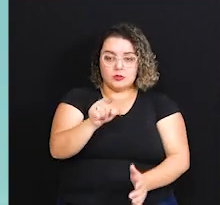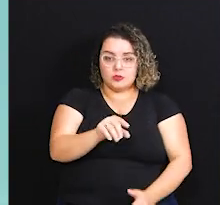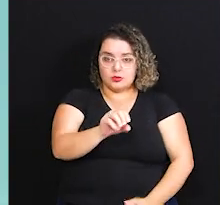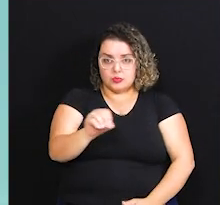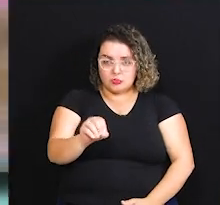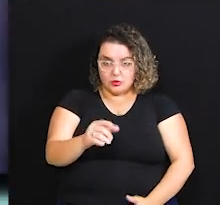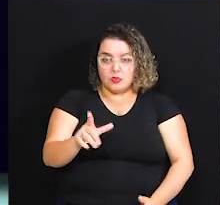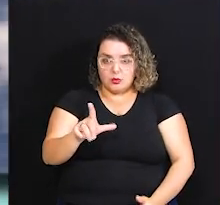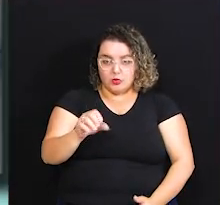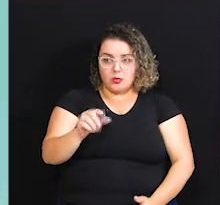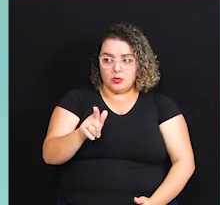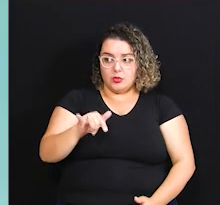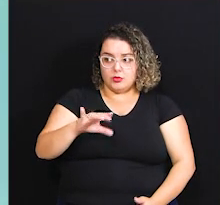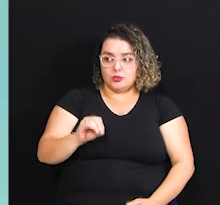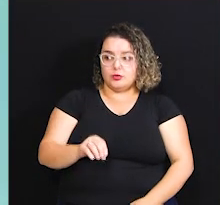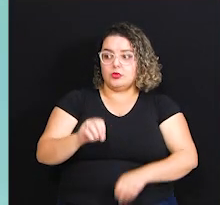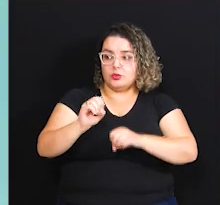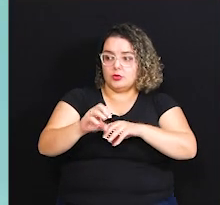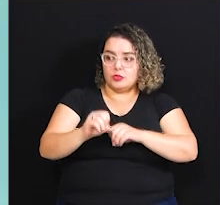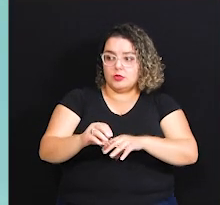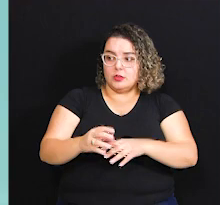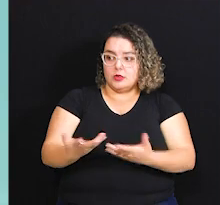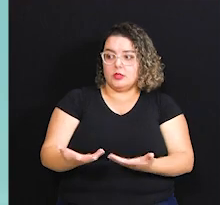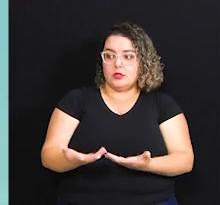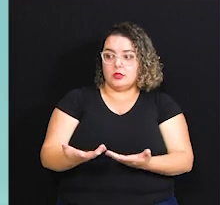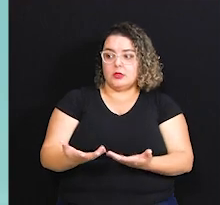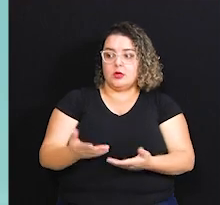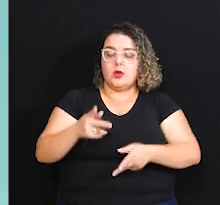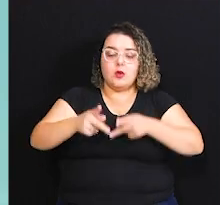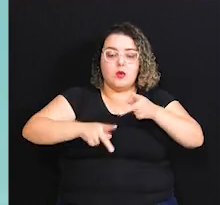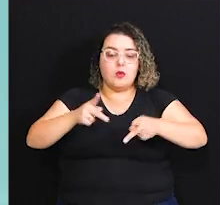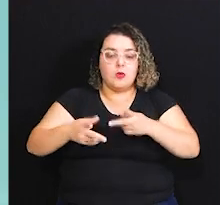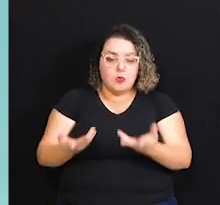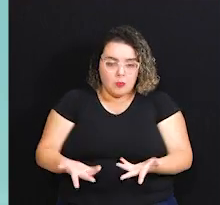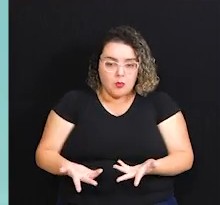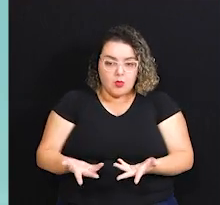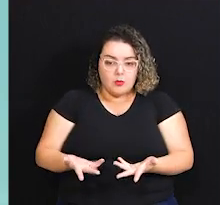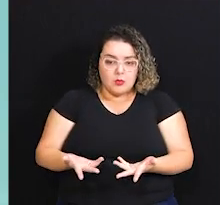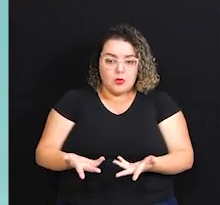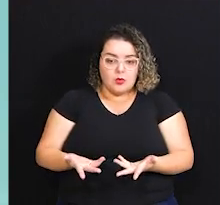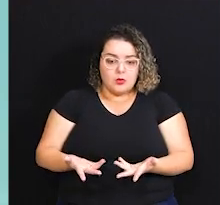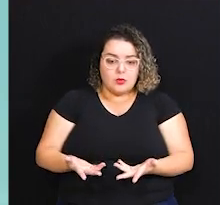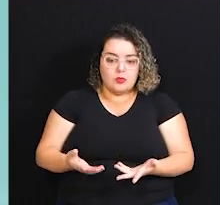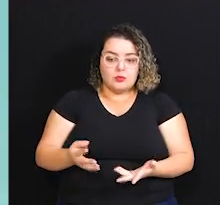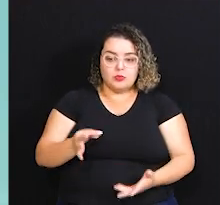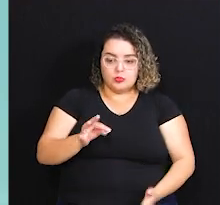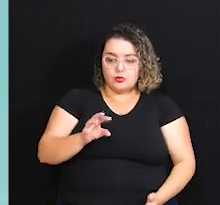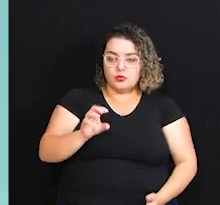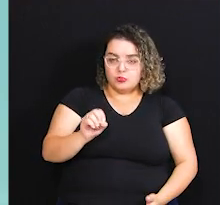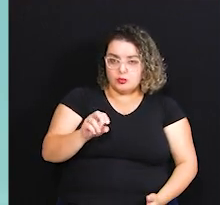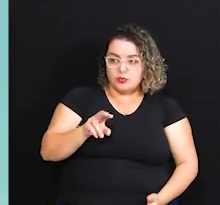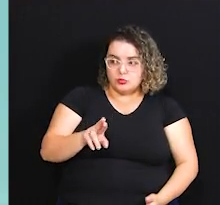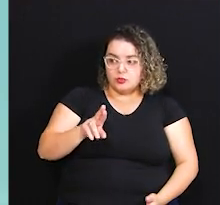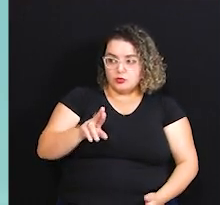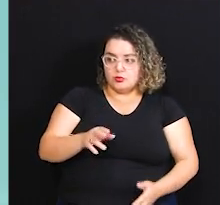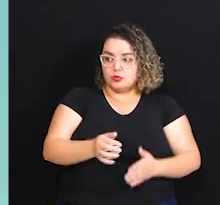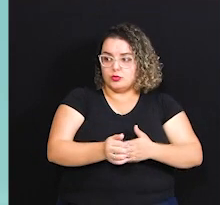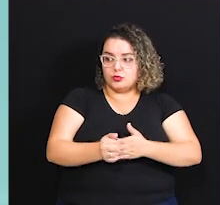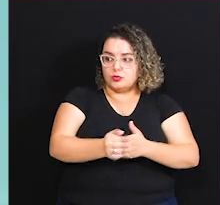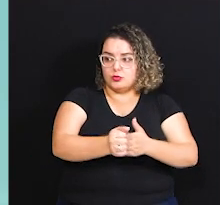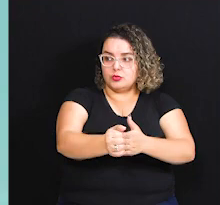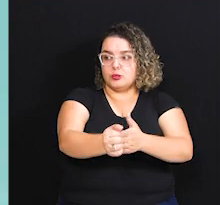as atividades de educação ambiental com o público, através do tour mesmo, do guia